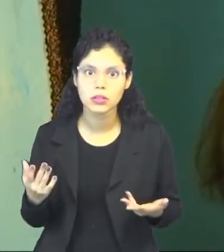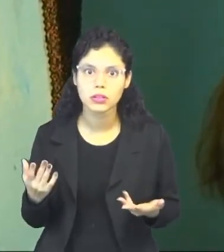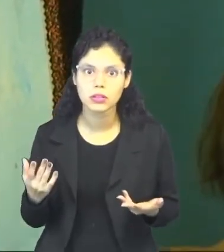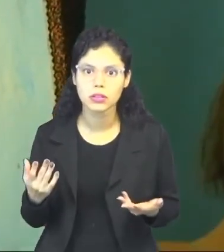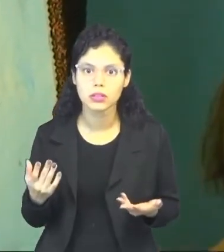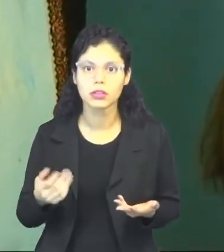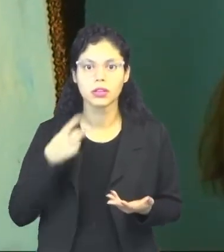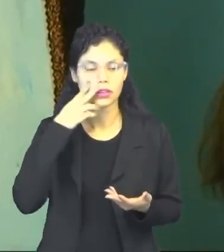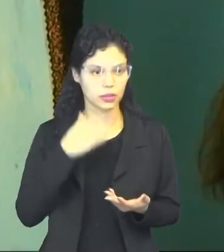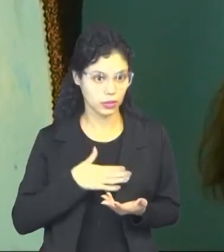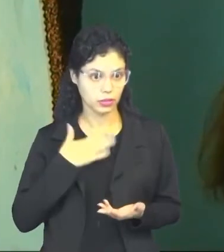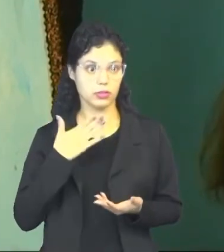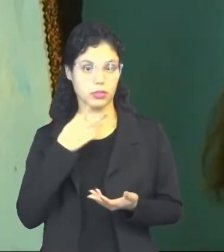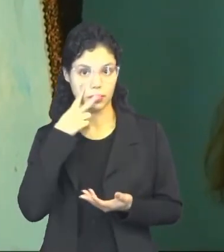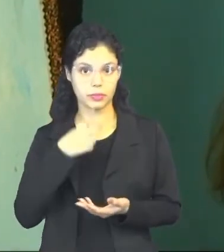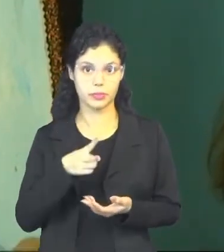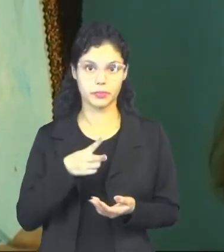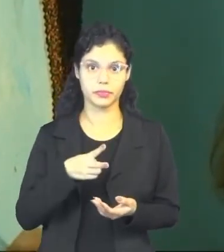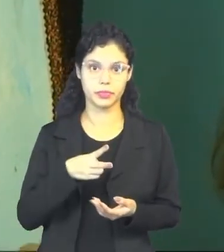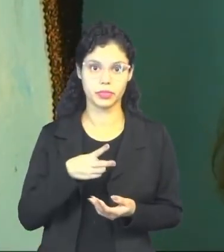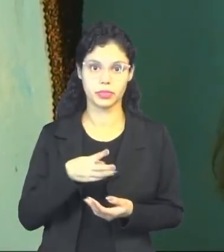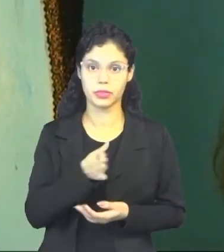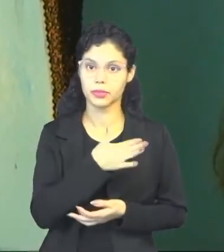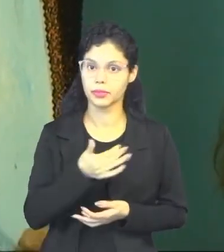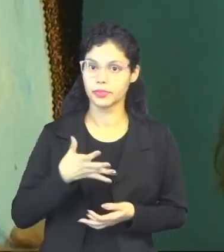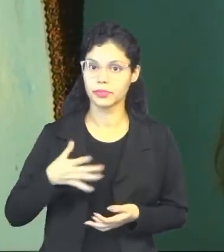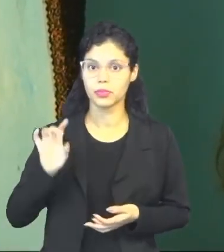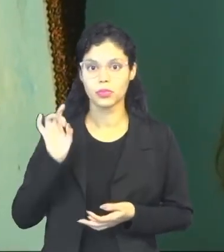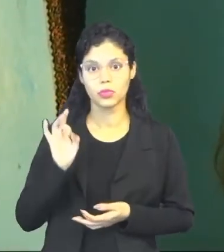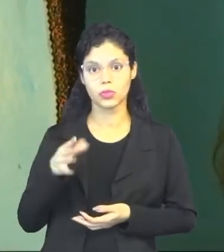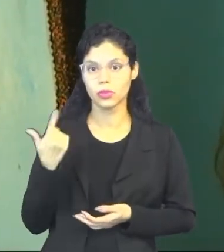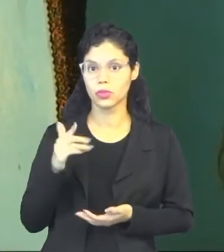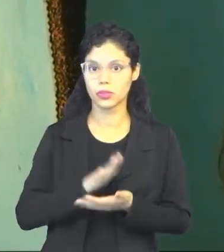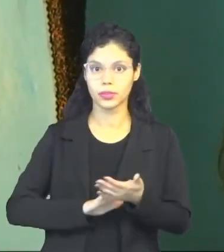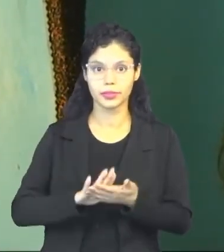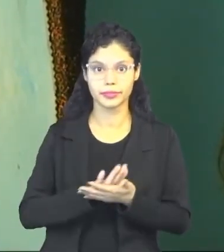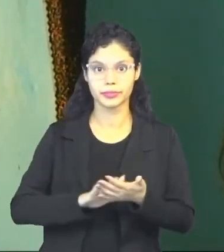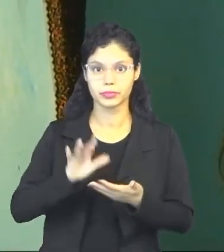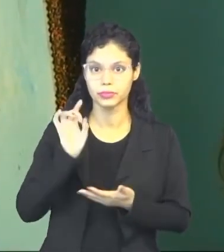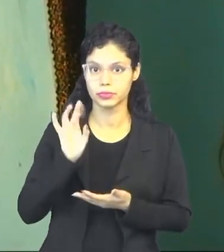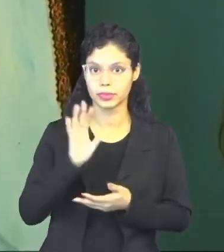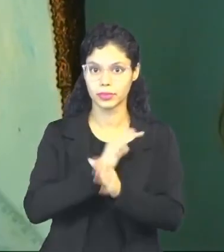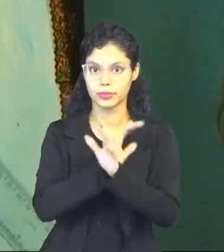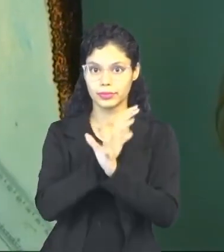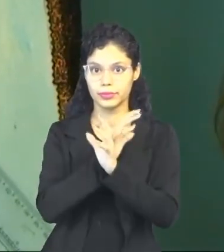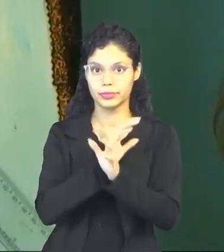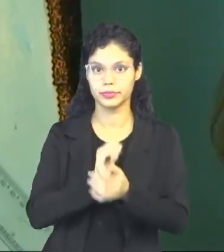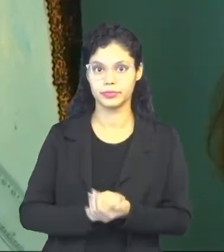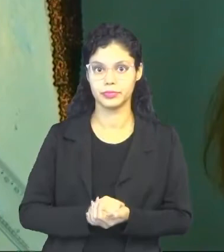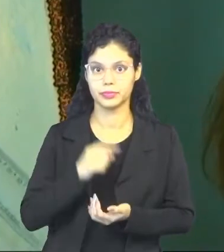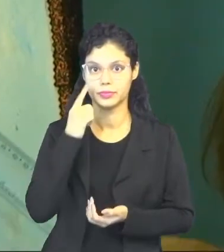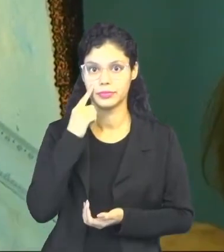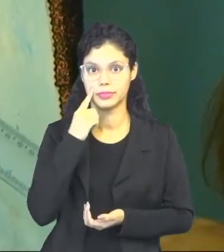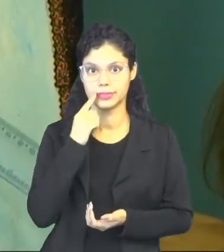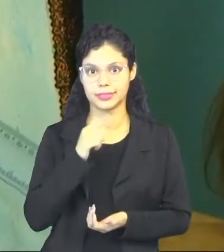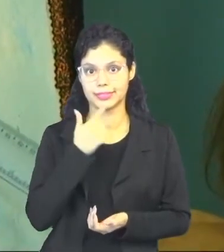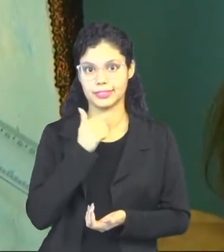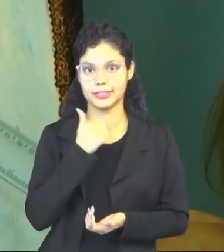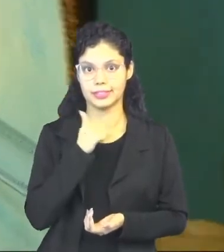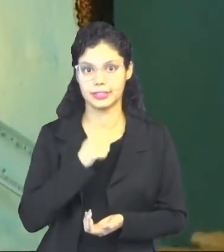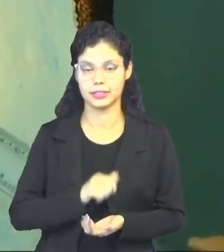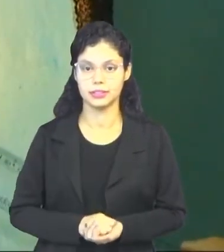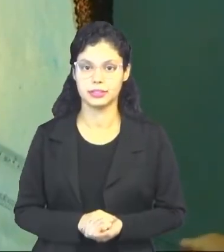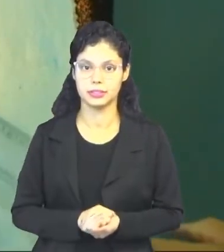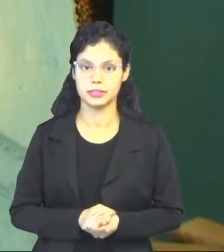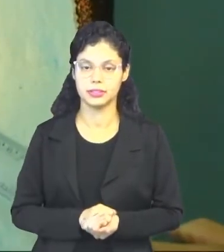Ó, o Cebolinha se assustou, porque o peixe não tinha mais peixe. E o que a Mônica estava fazendo? Olha só a reação da Mônica, analisa o